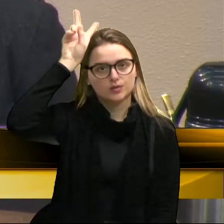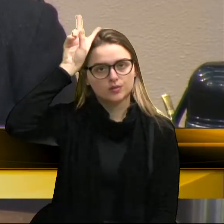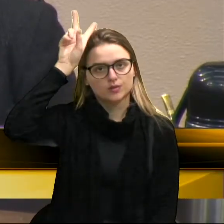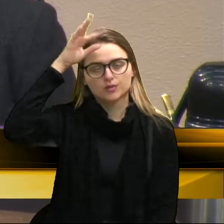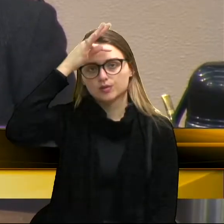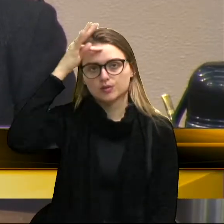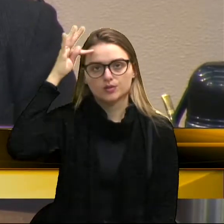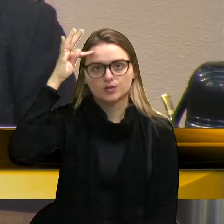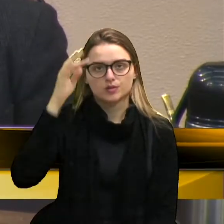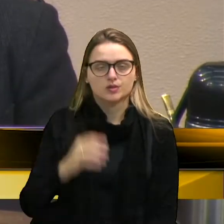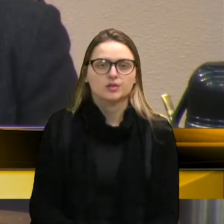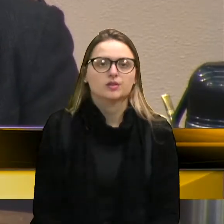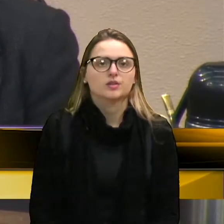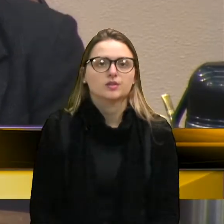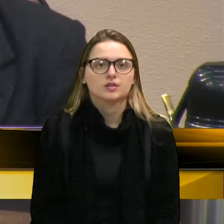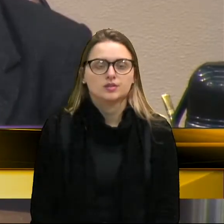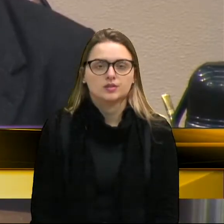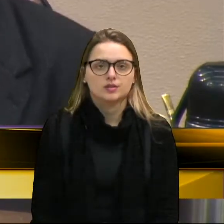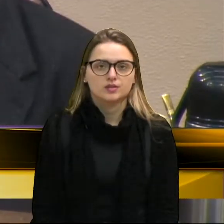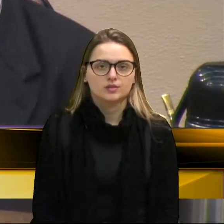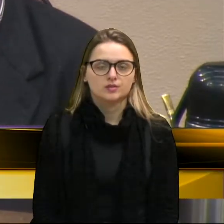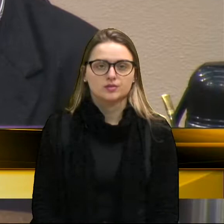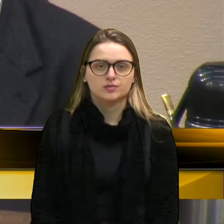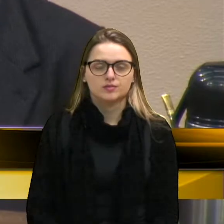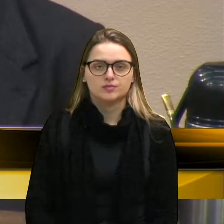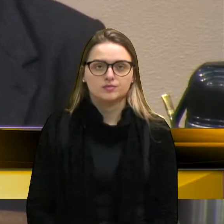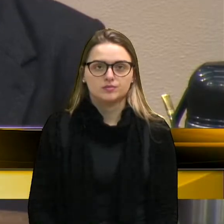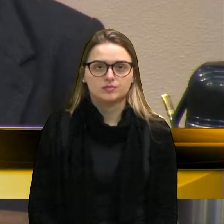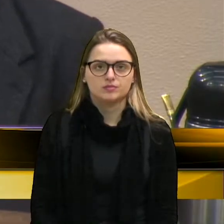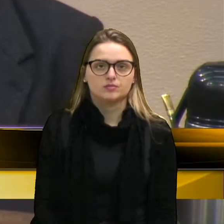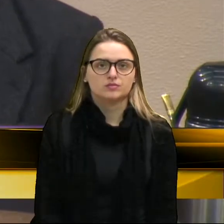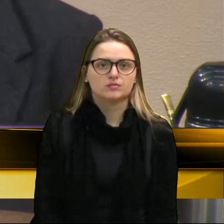Rosa e Gustavo Toigo, em representação.